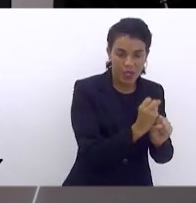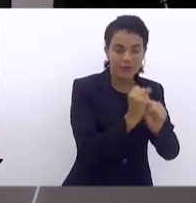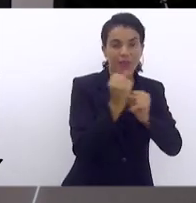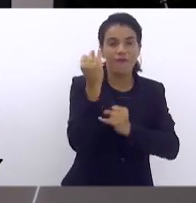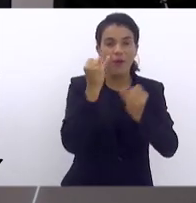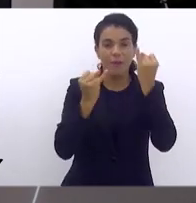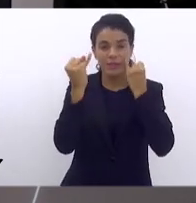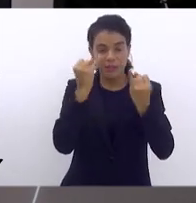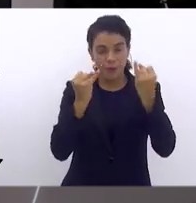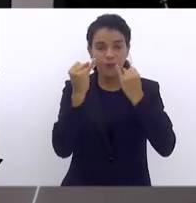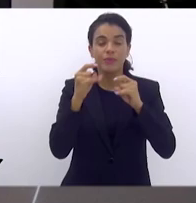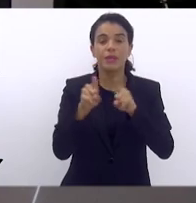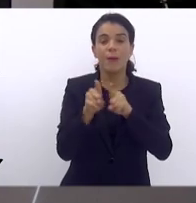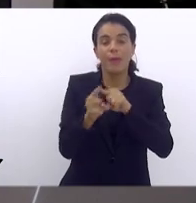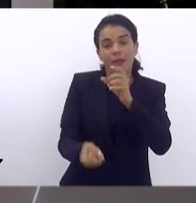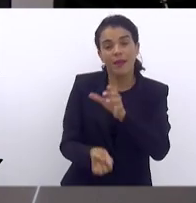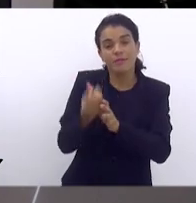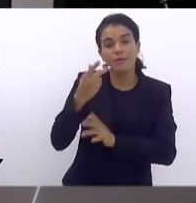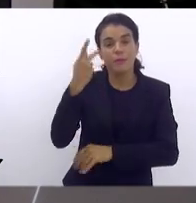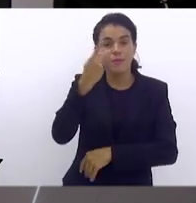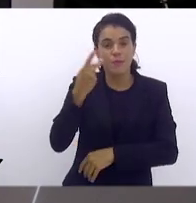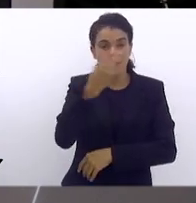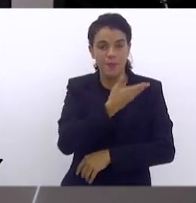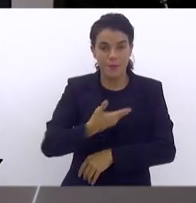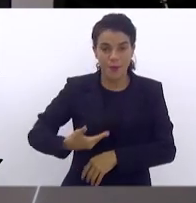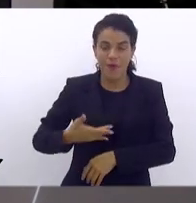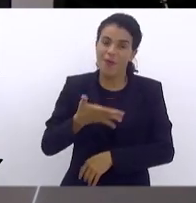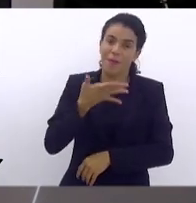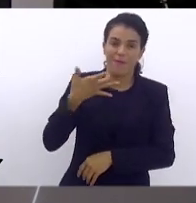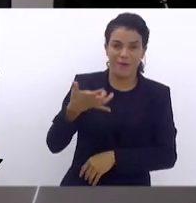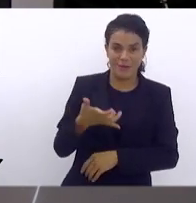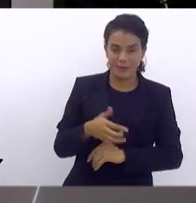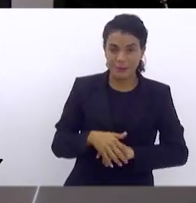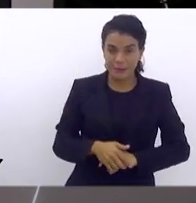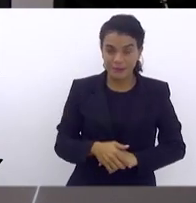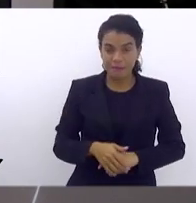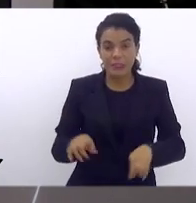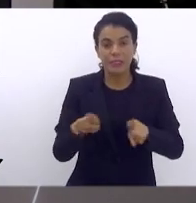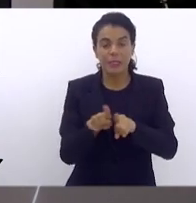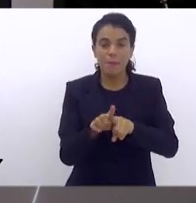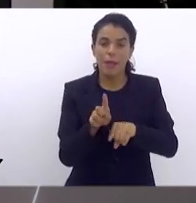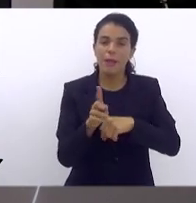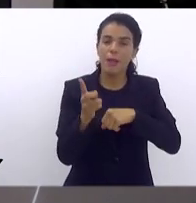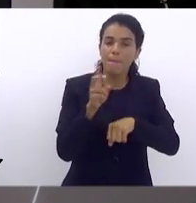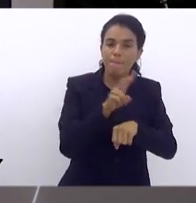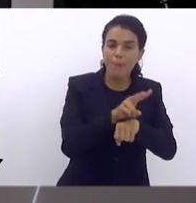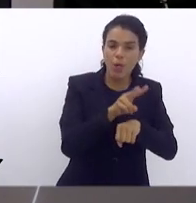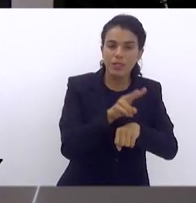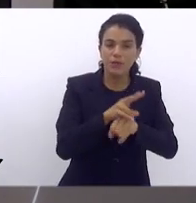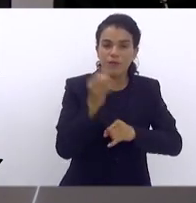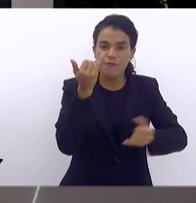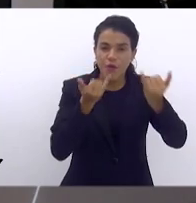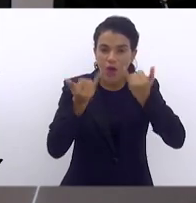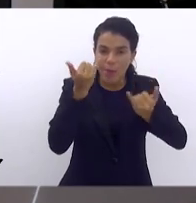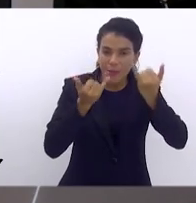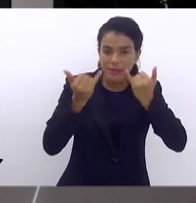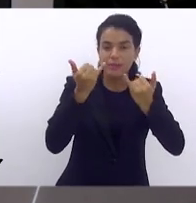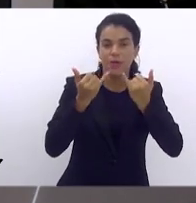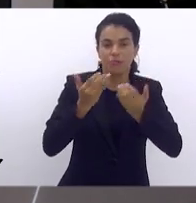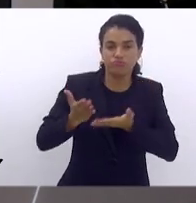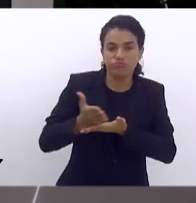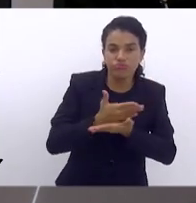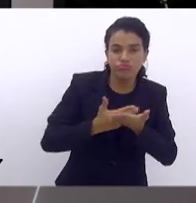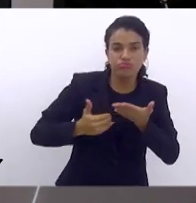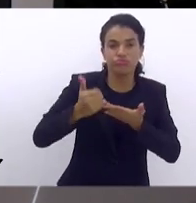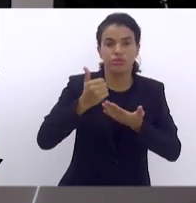né a construção de uma política pública seja muito mais fácil a gente sempre em proteção de dados a gente fala que a proteção de dados embora